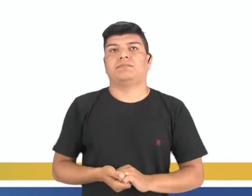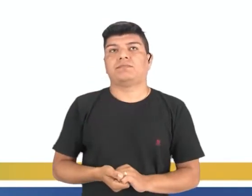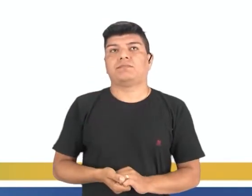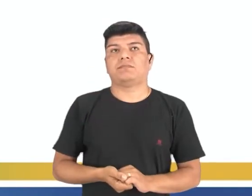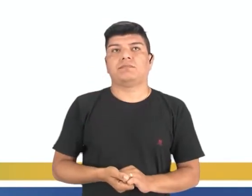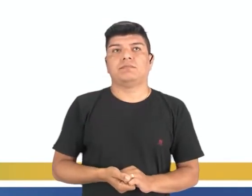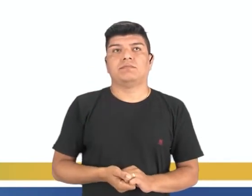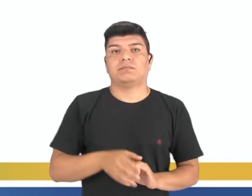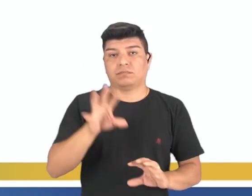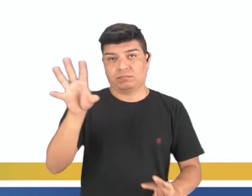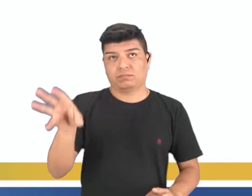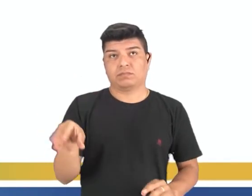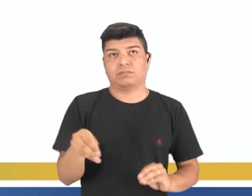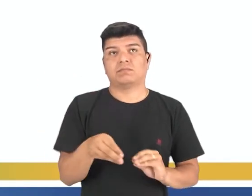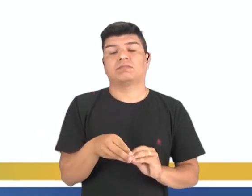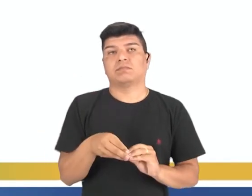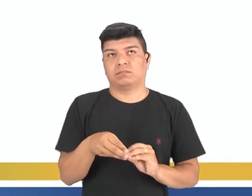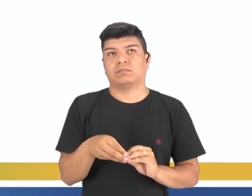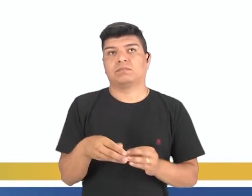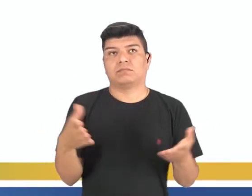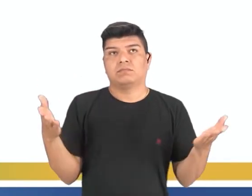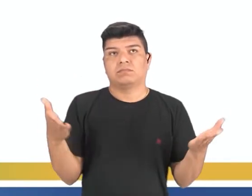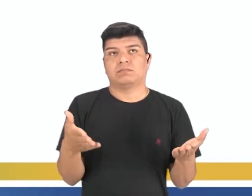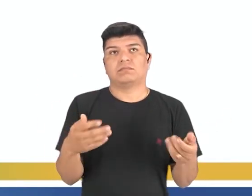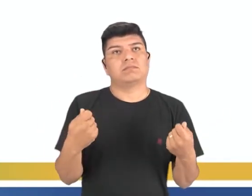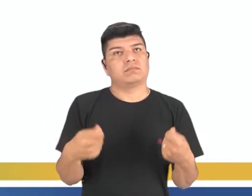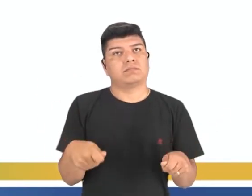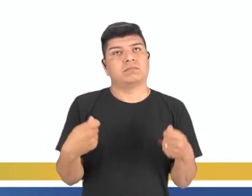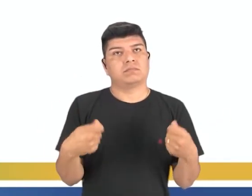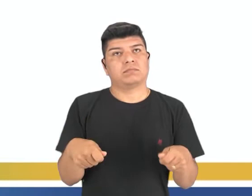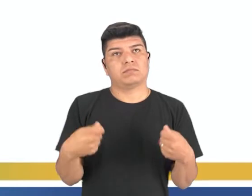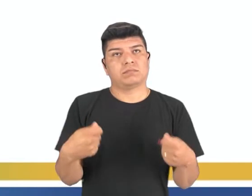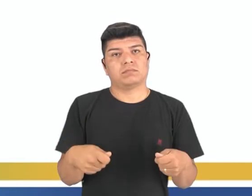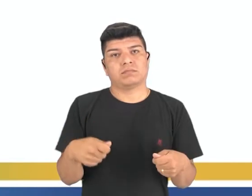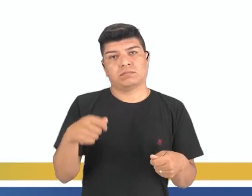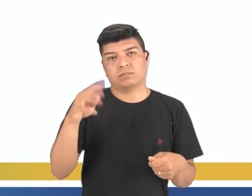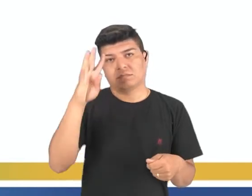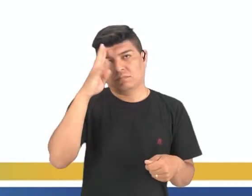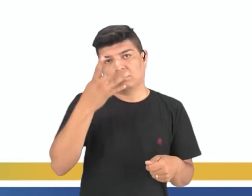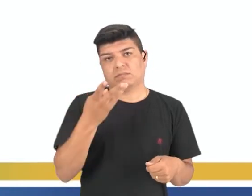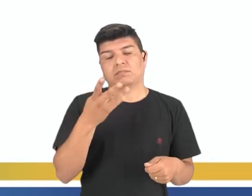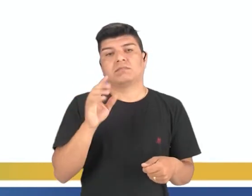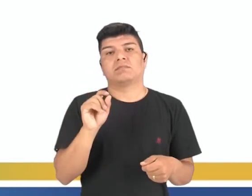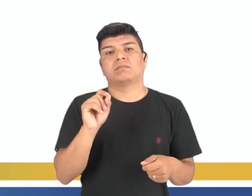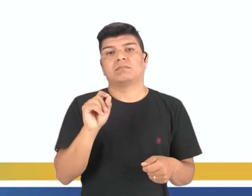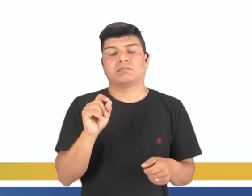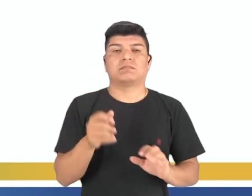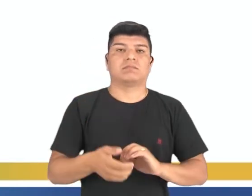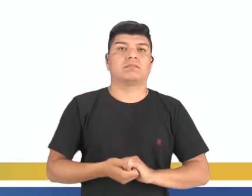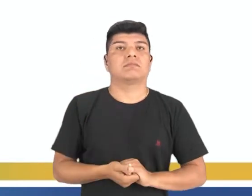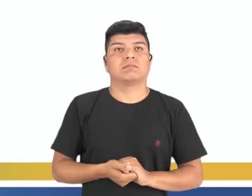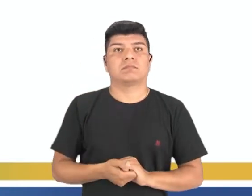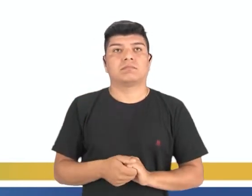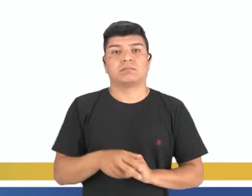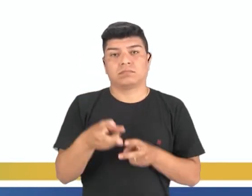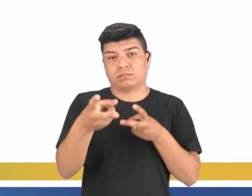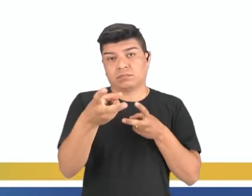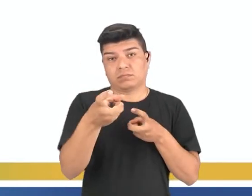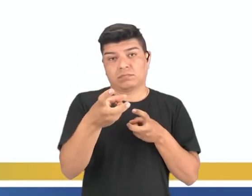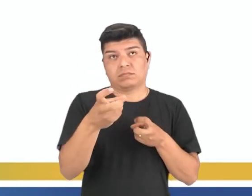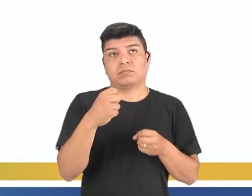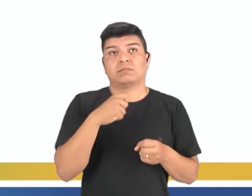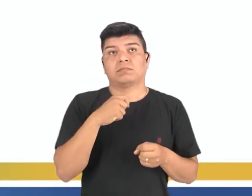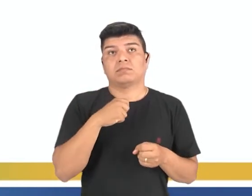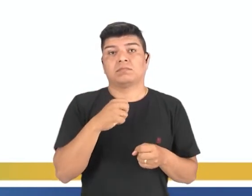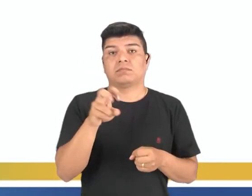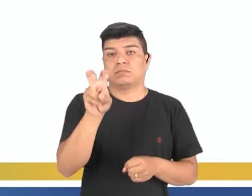Então, vamos lá para mais uma conclusão aí que a gente precisa realizar a respeito dessa questão, né? Nós percebemos aí que